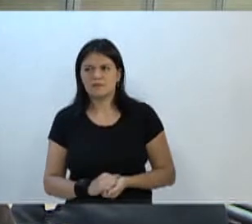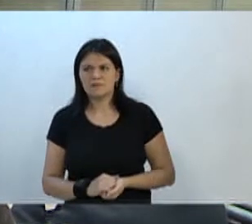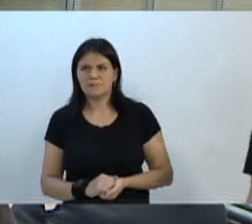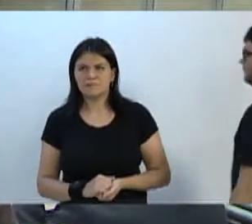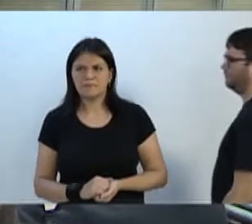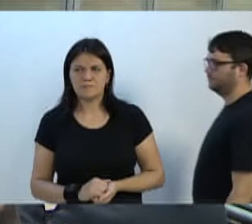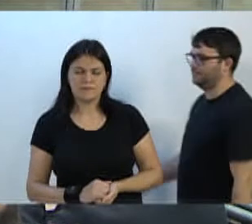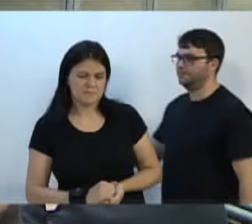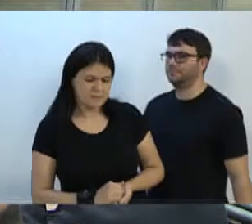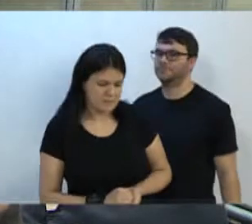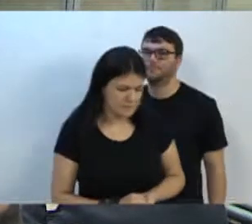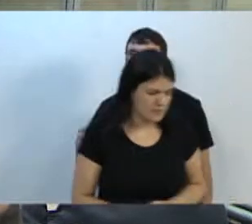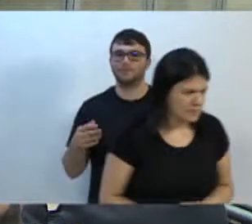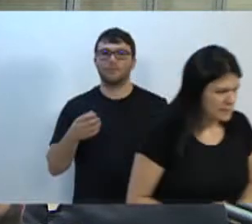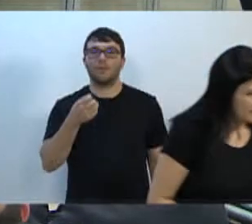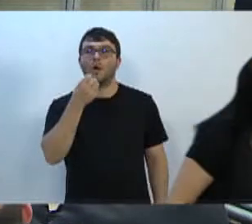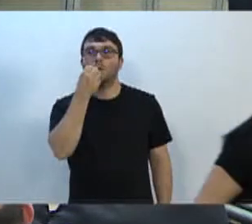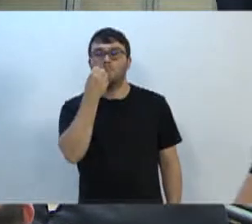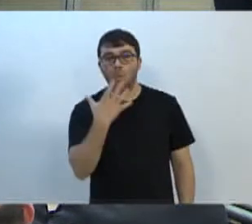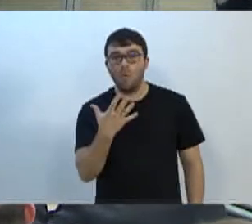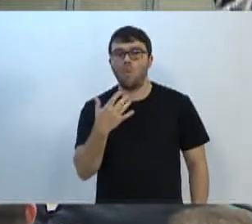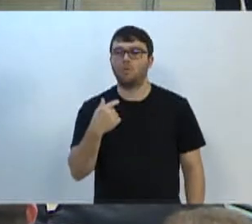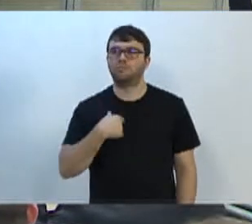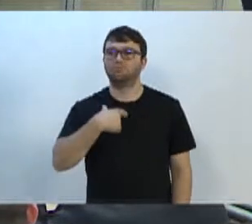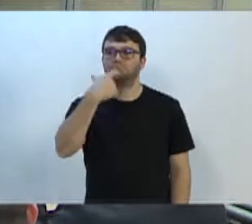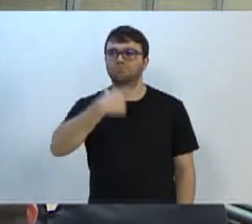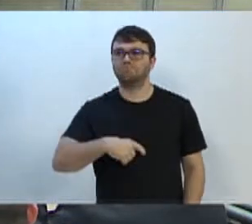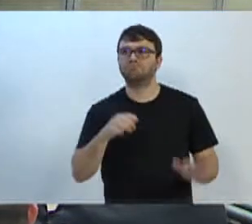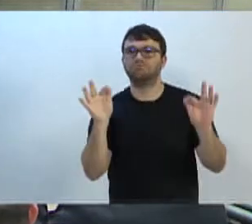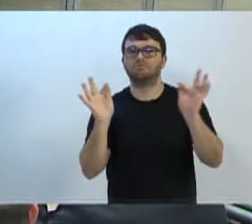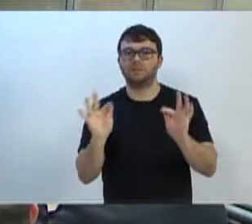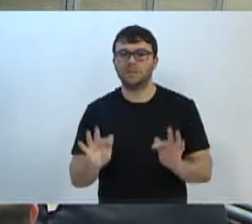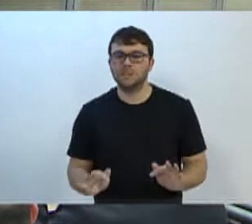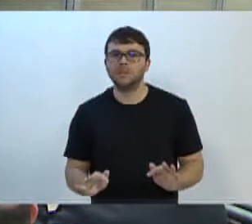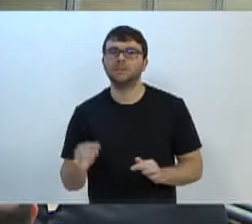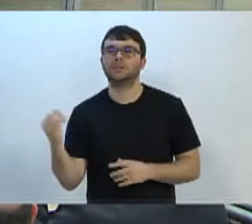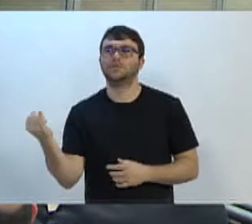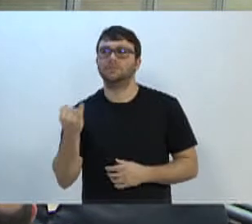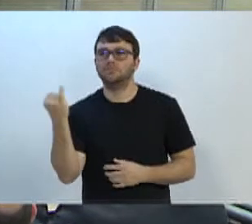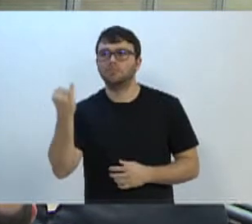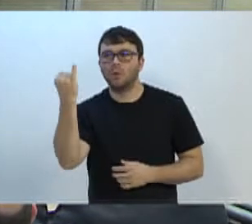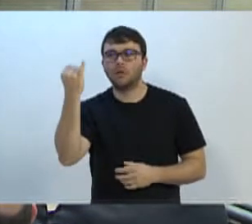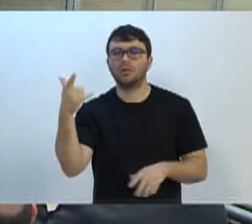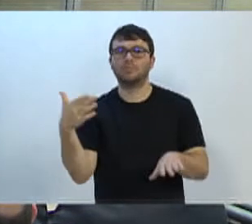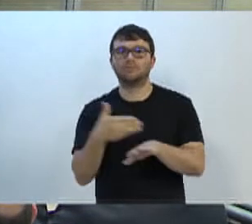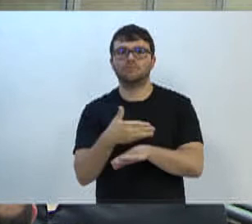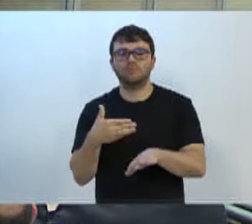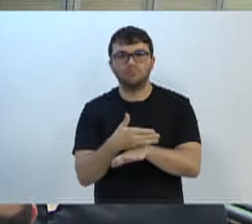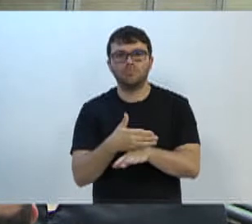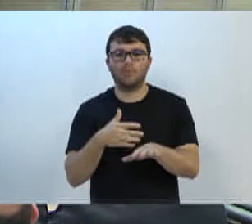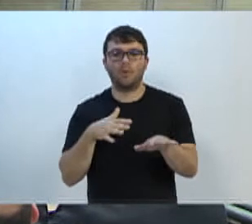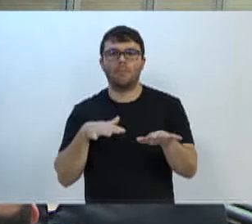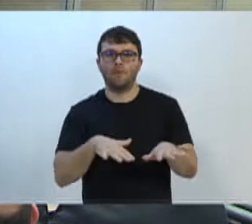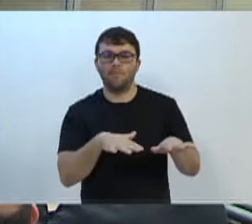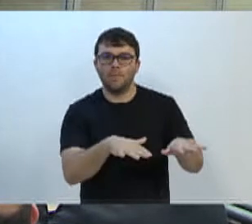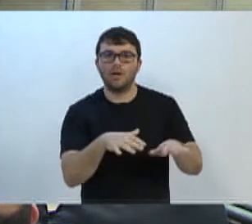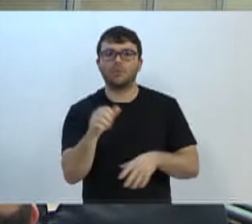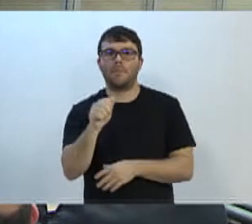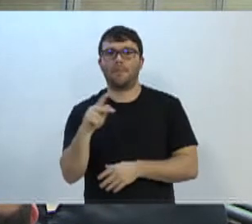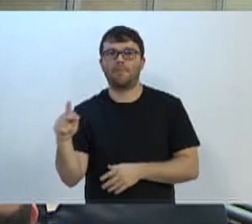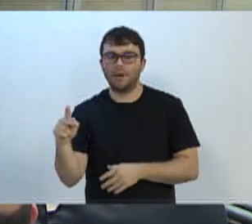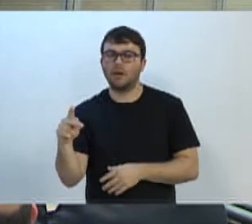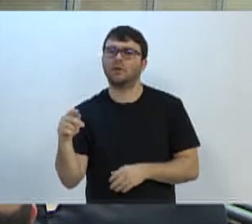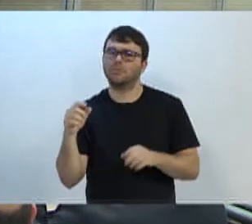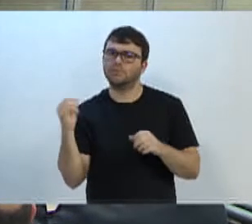Que bom fico feliz parabéns Yonara que é importante que você participe do mobiliza pepeta que o convite sendo feito